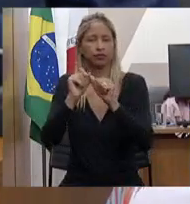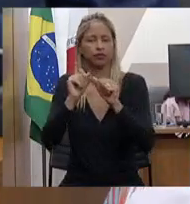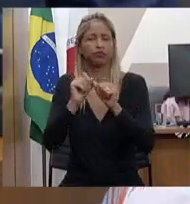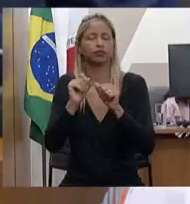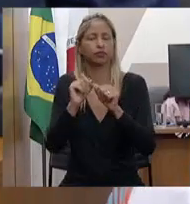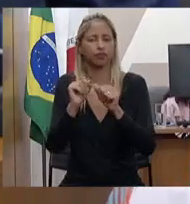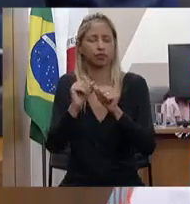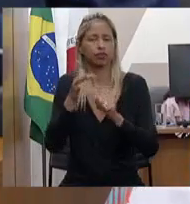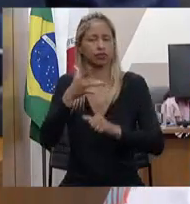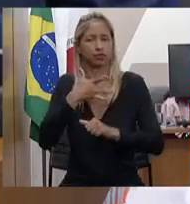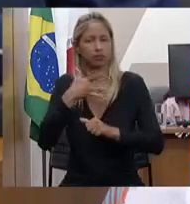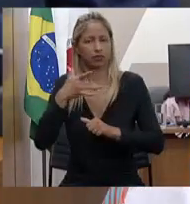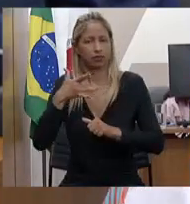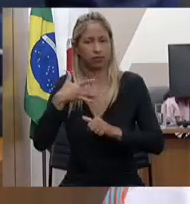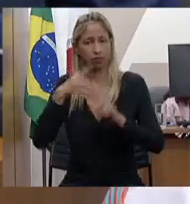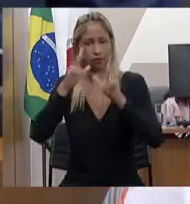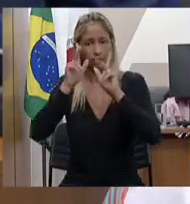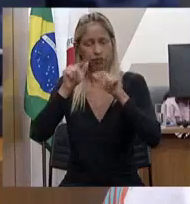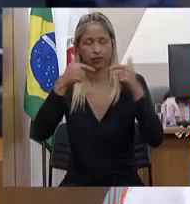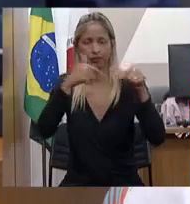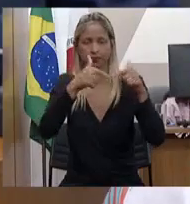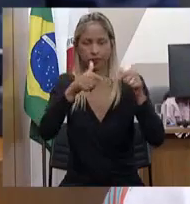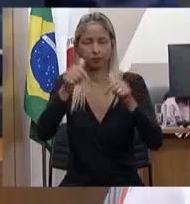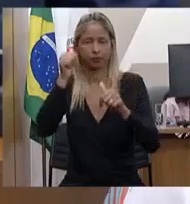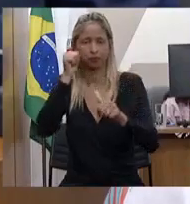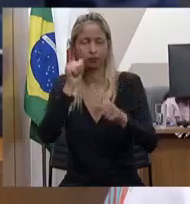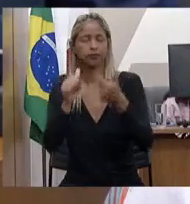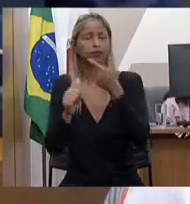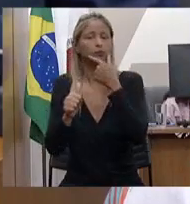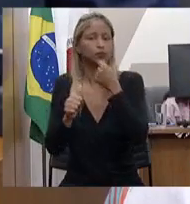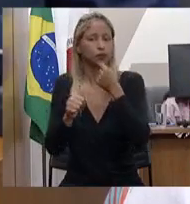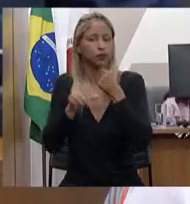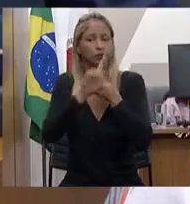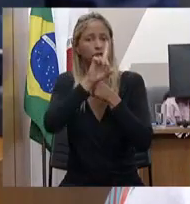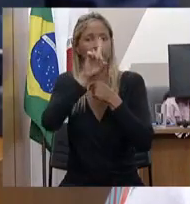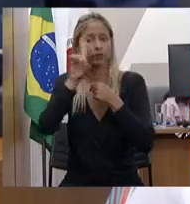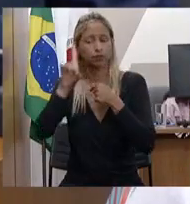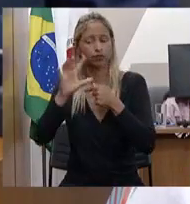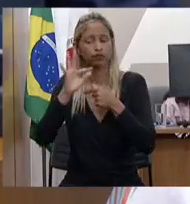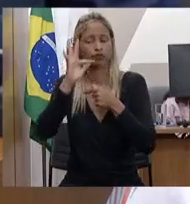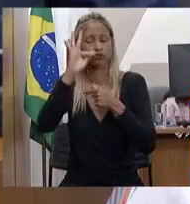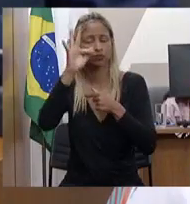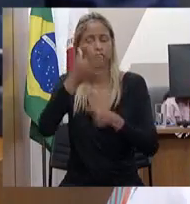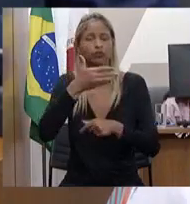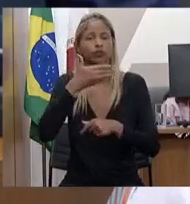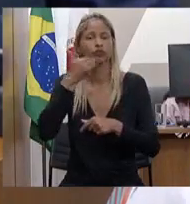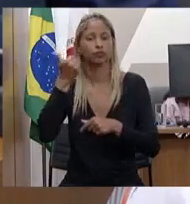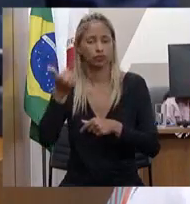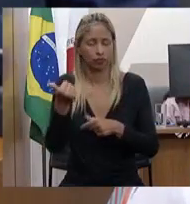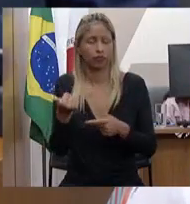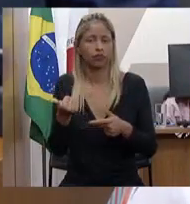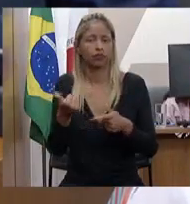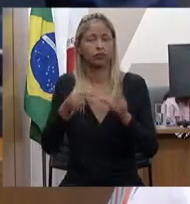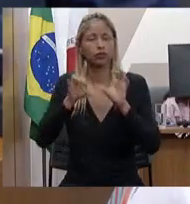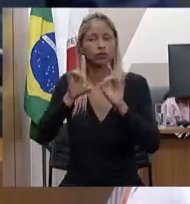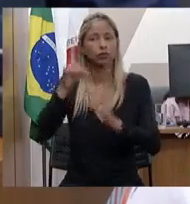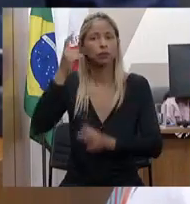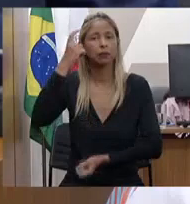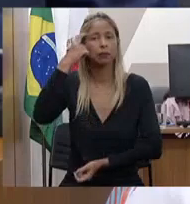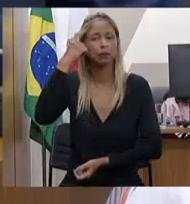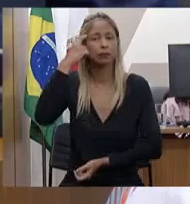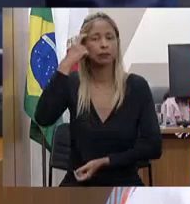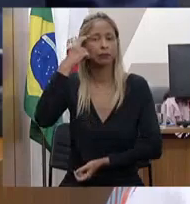a saúde do trabalhador e trabalhadora um dia melhor nós não possamos só pensar